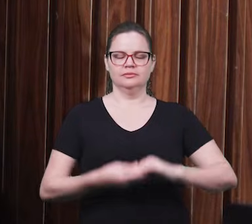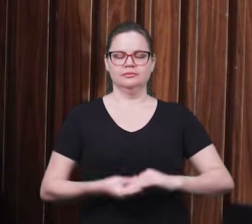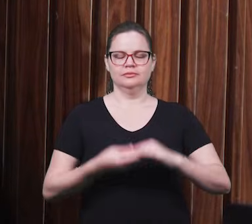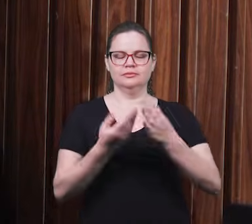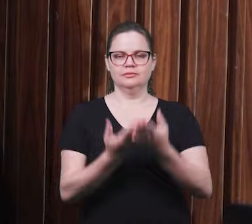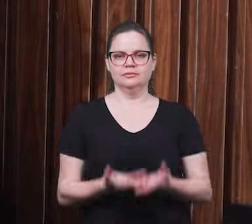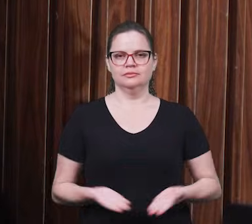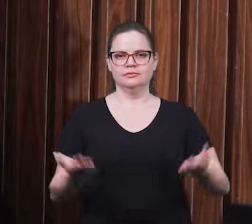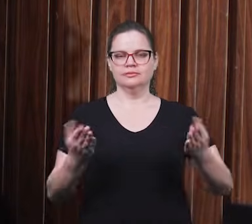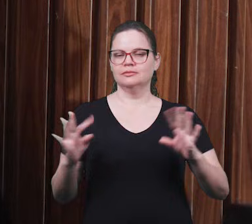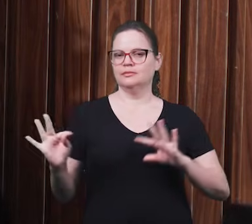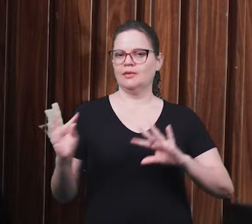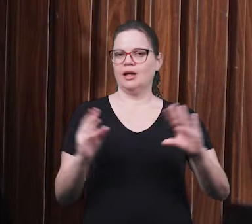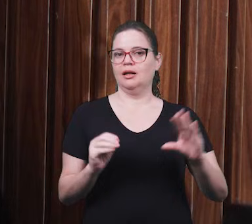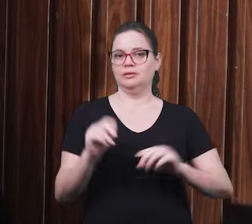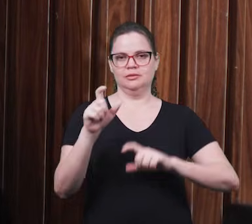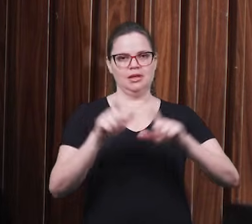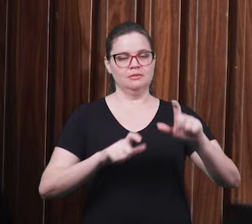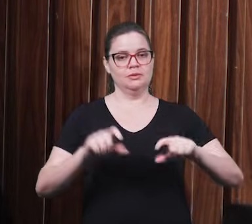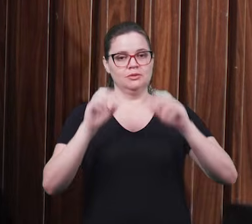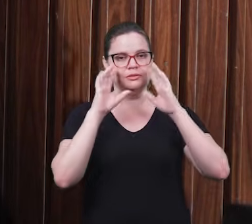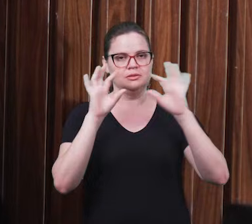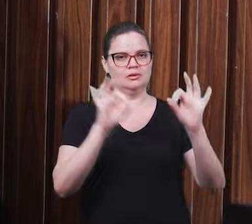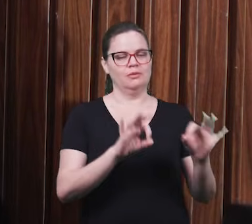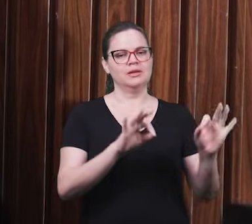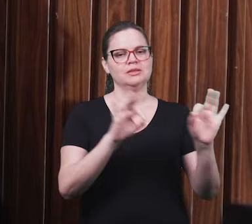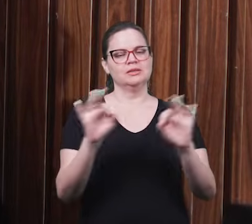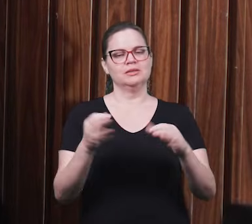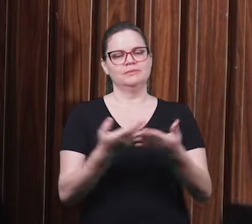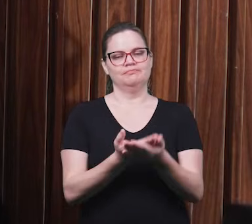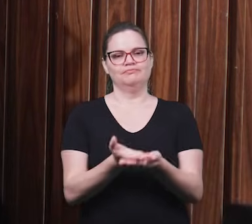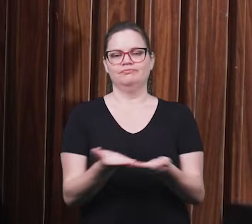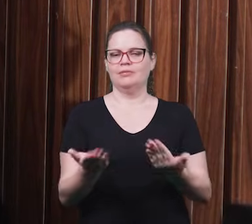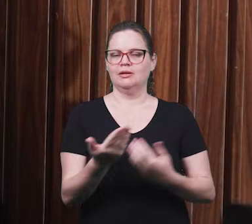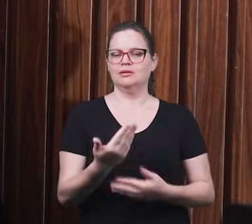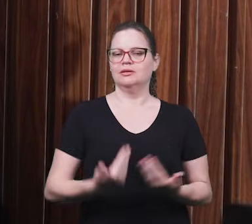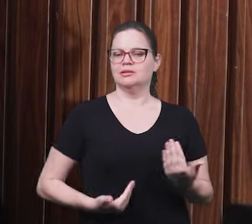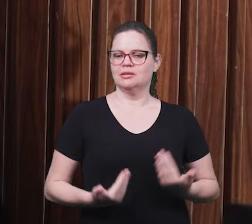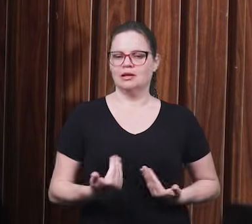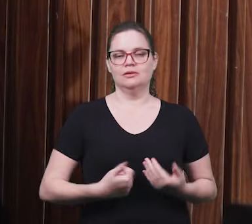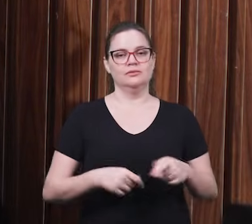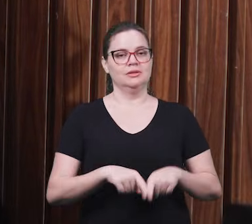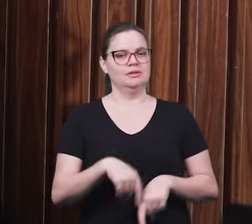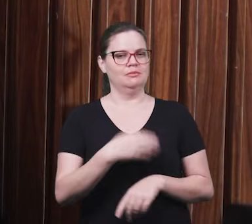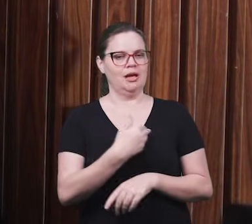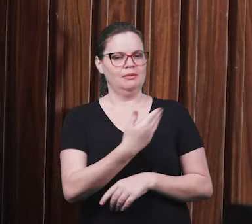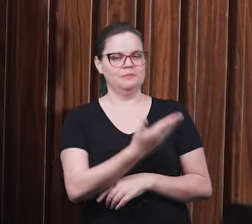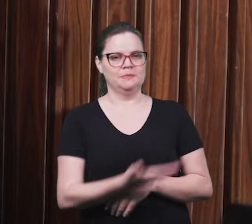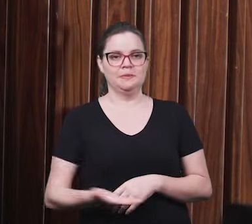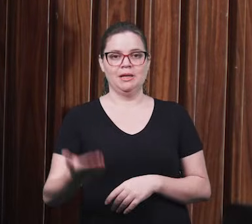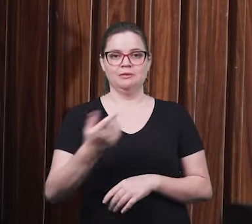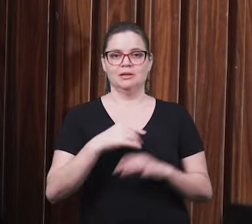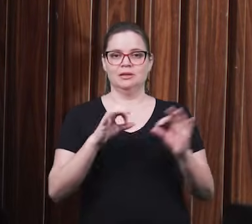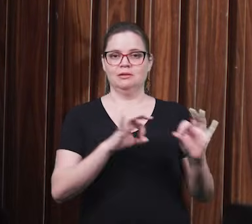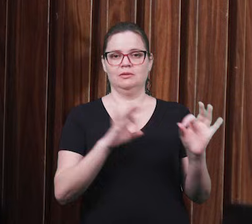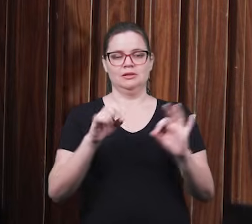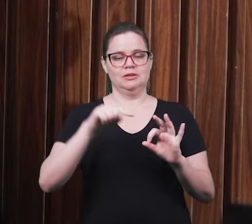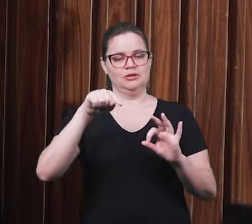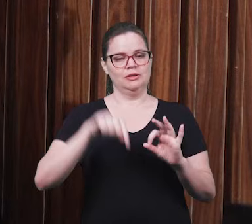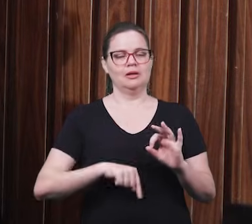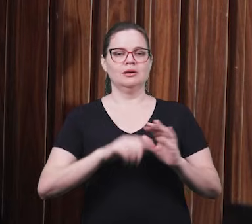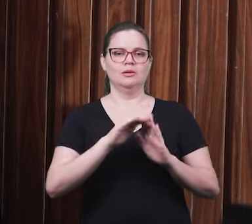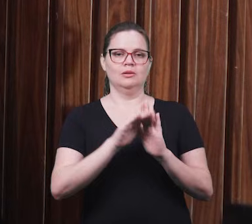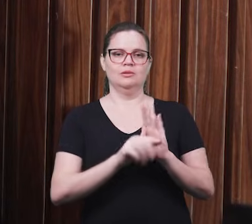Saúdo a todos os nossos amigos, nossos irmãos que participam conosco aqui deste programa. Este programa é Cristianismo